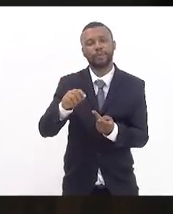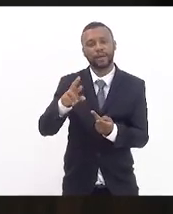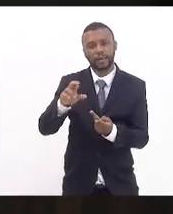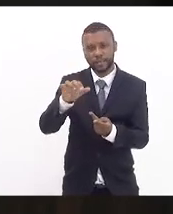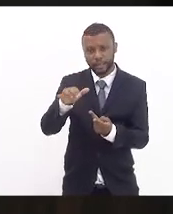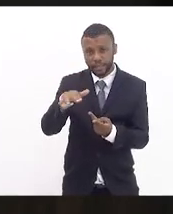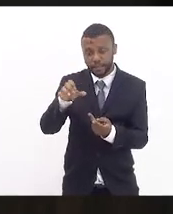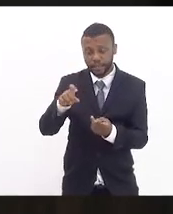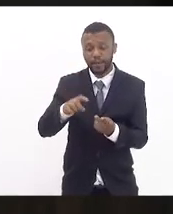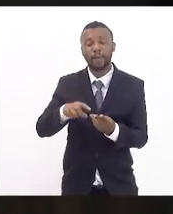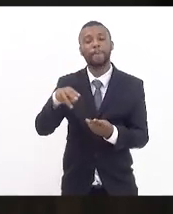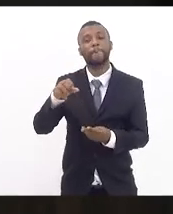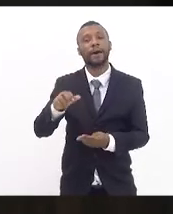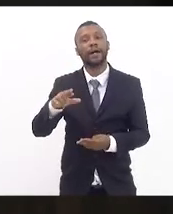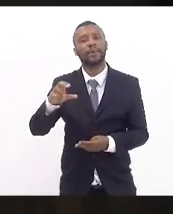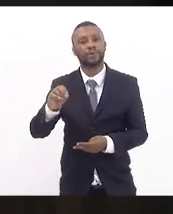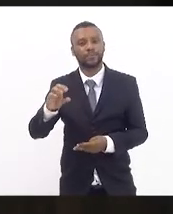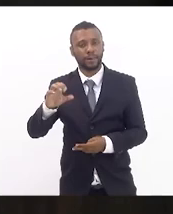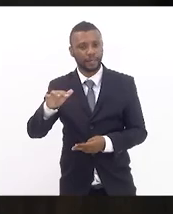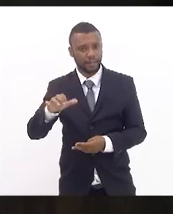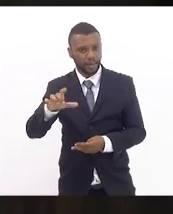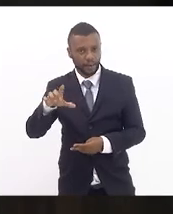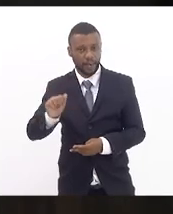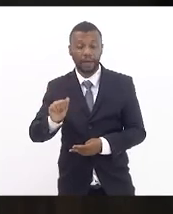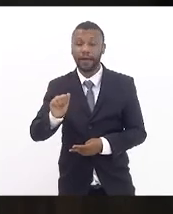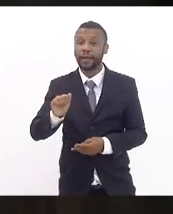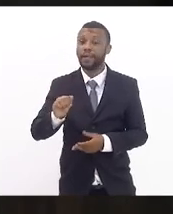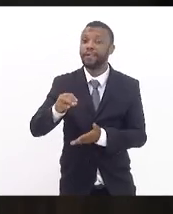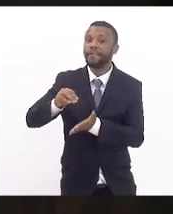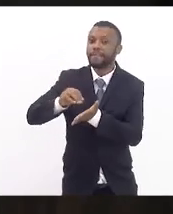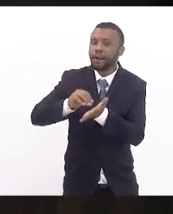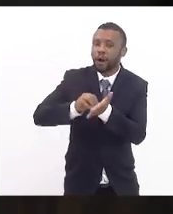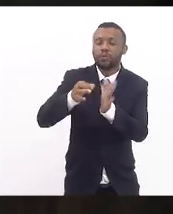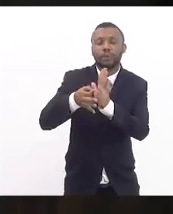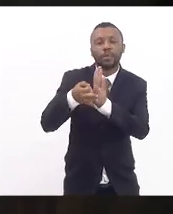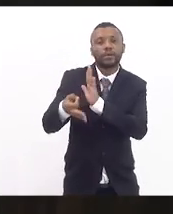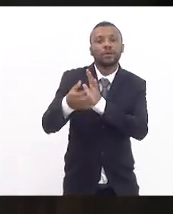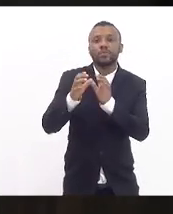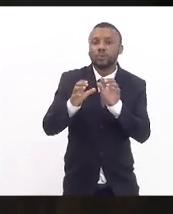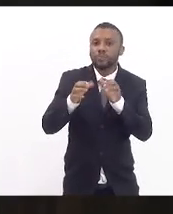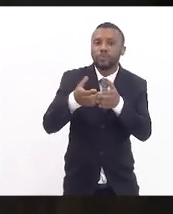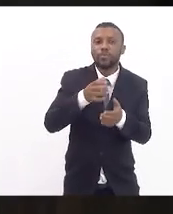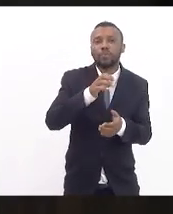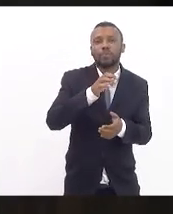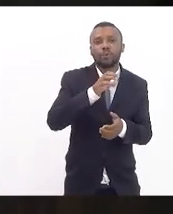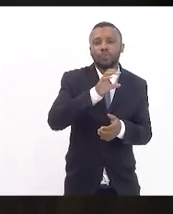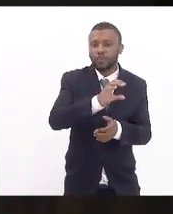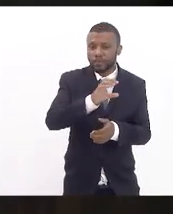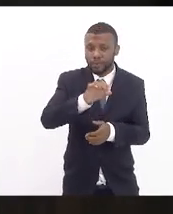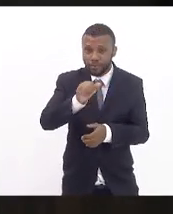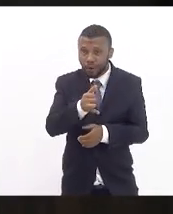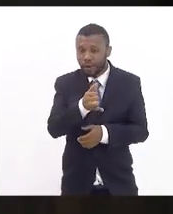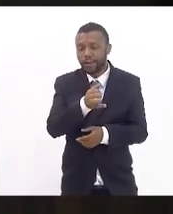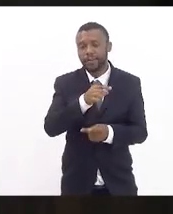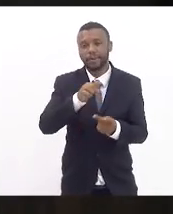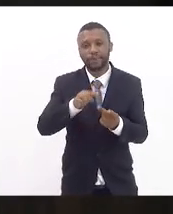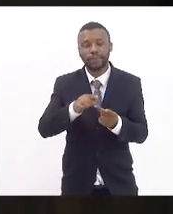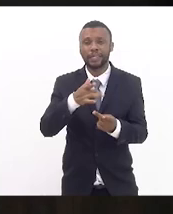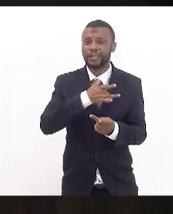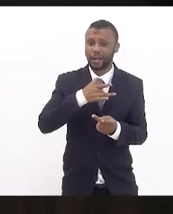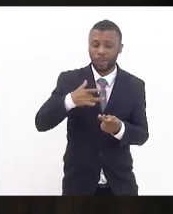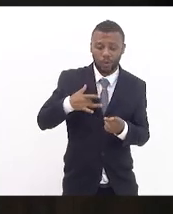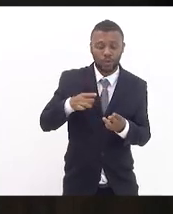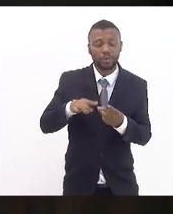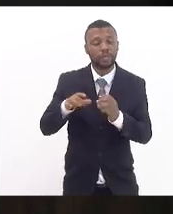Márcio Canela. Pendente de pareceres das comissões de Constituição e Justiça, de Assunto da Criança e do Adolescente, do Idoso, de Saúde, de Segurança Pública, Assunto de